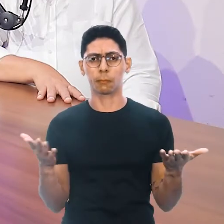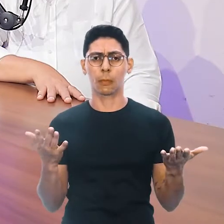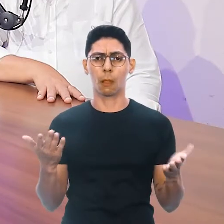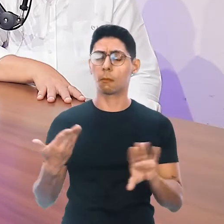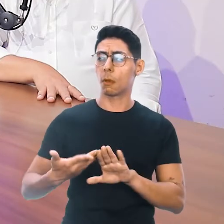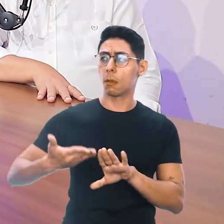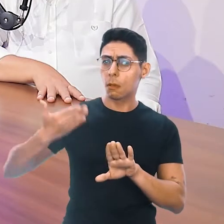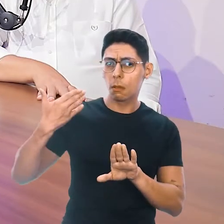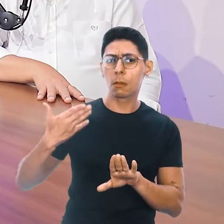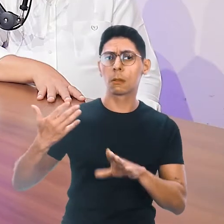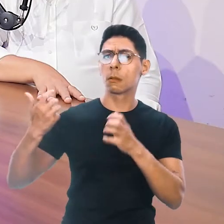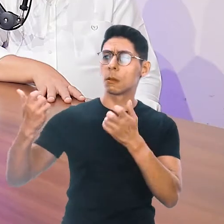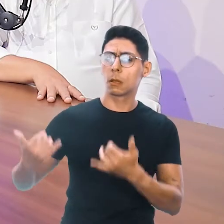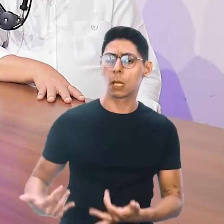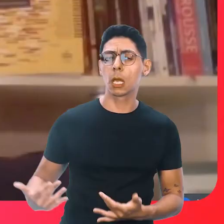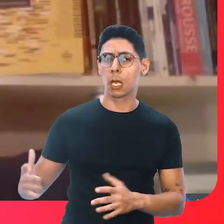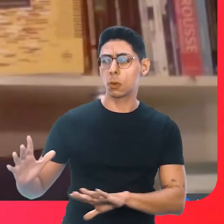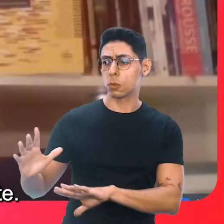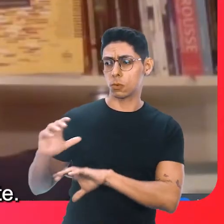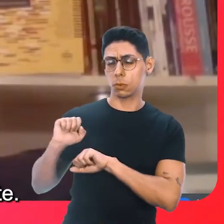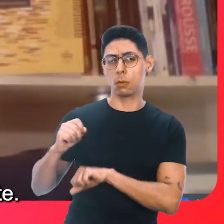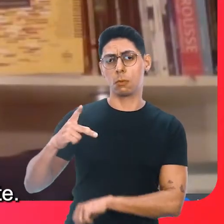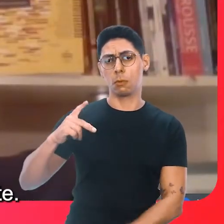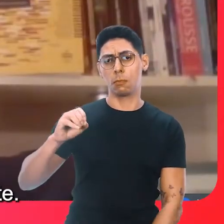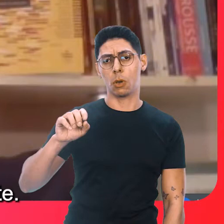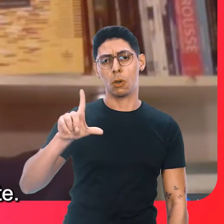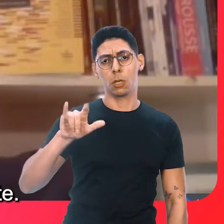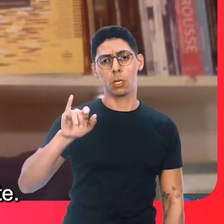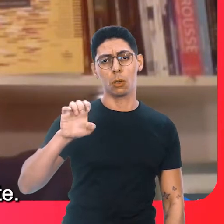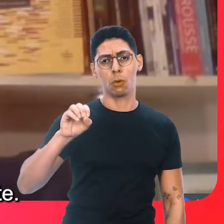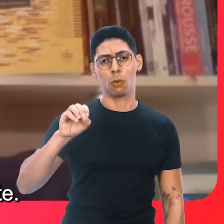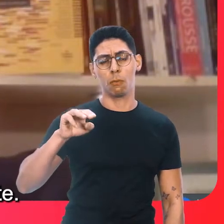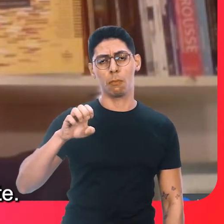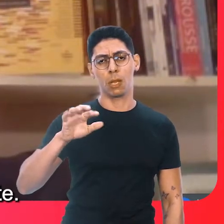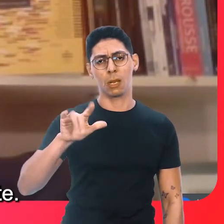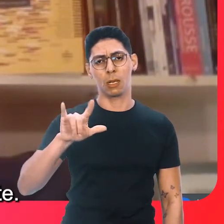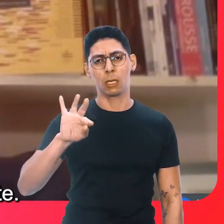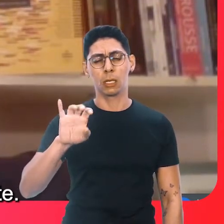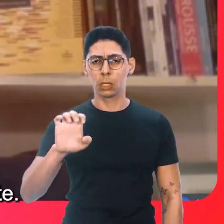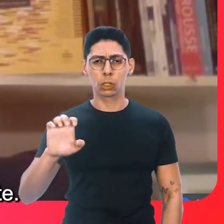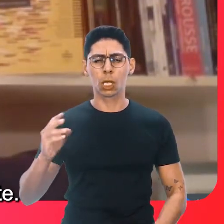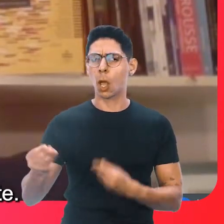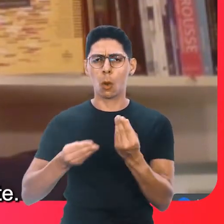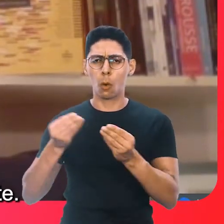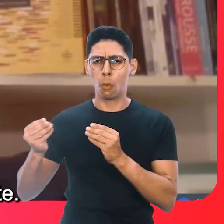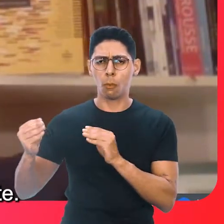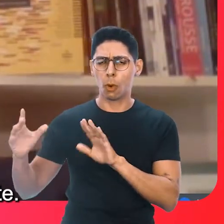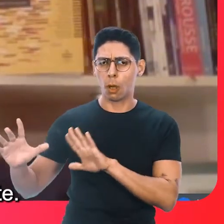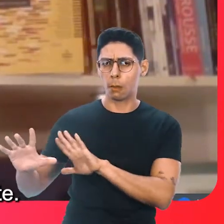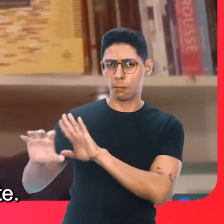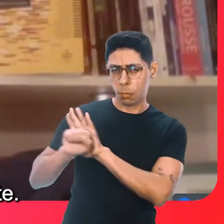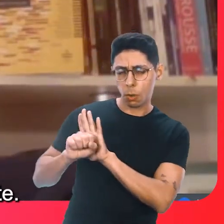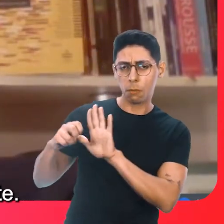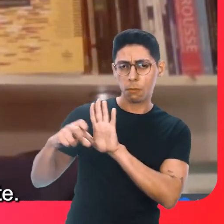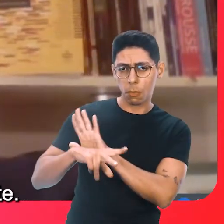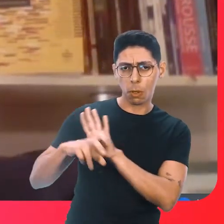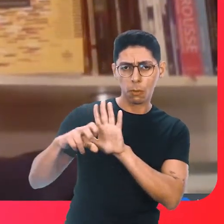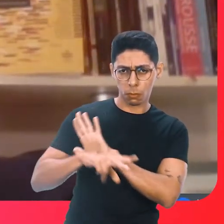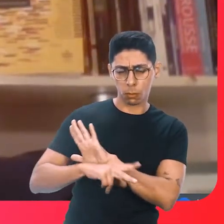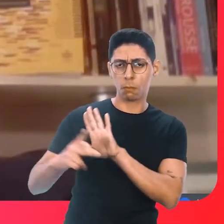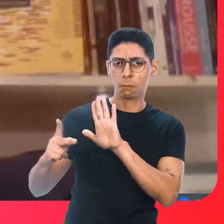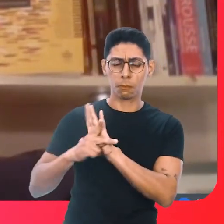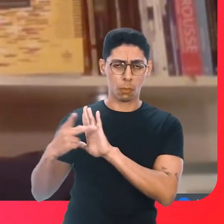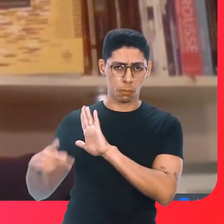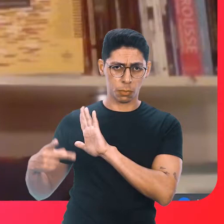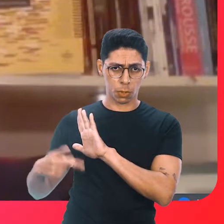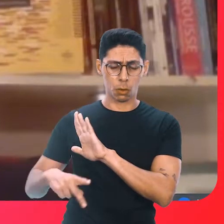Como eu disse, eu tive poliomielite, que é transmitida por um vírus, causada pelo vírus, o vírus da